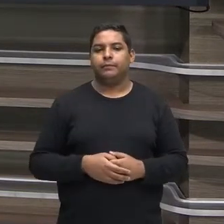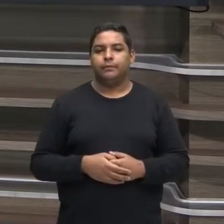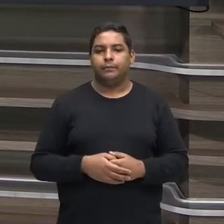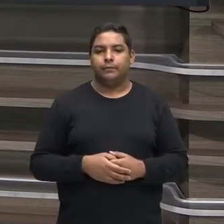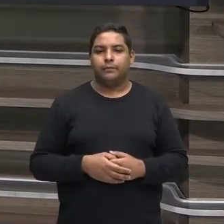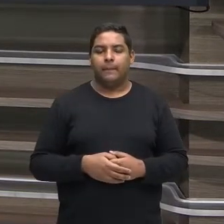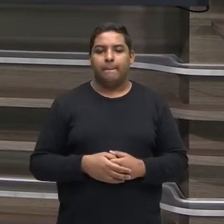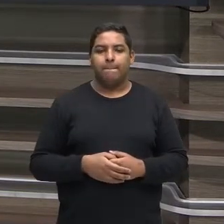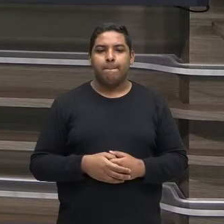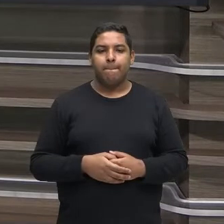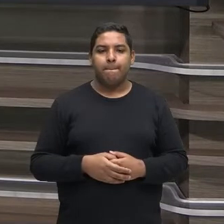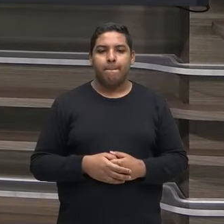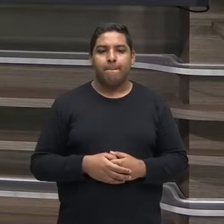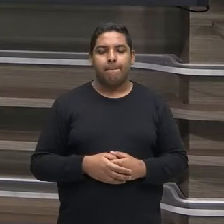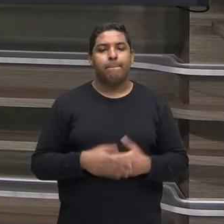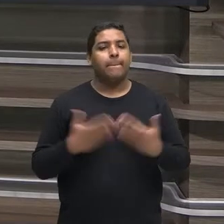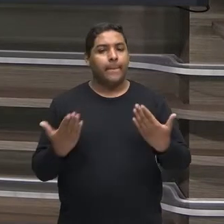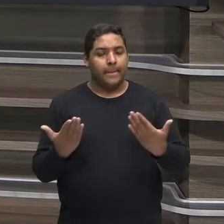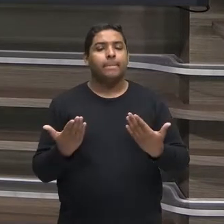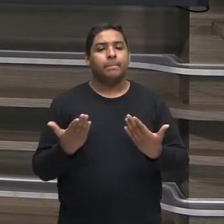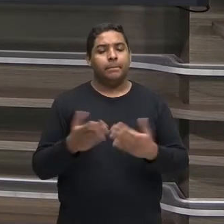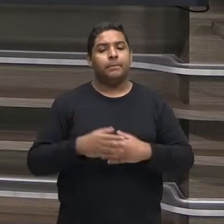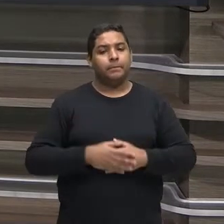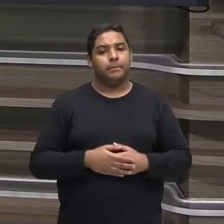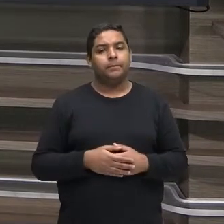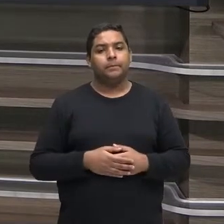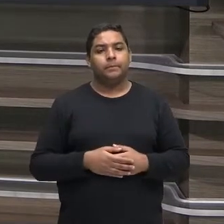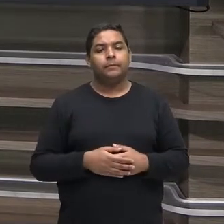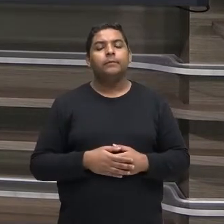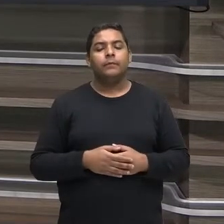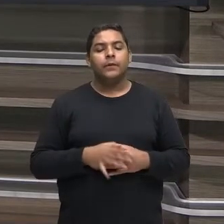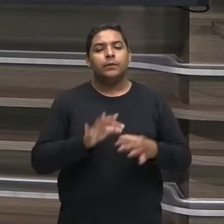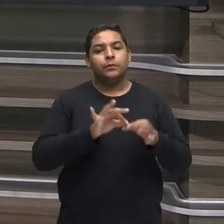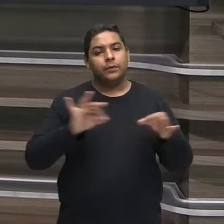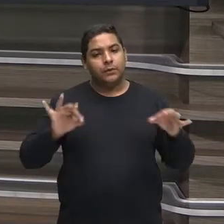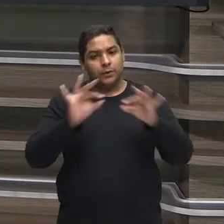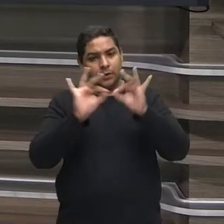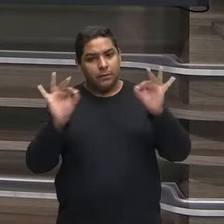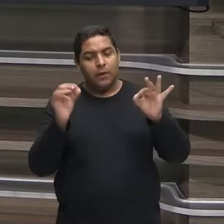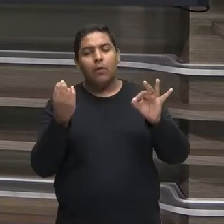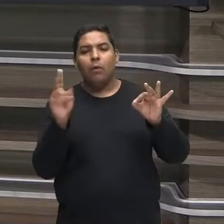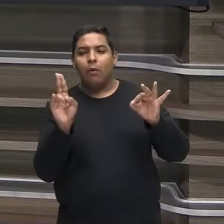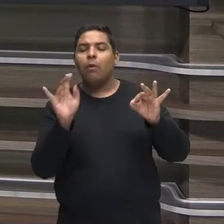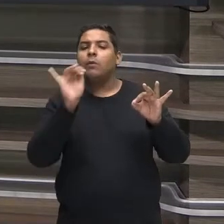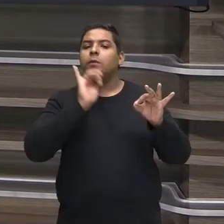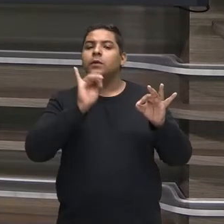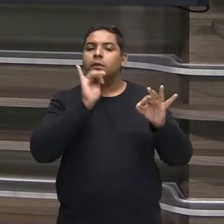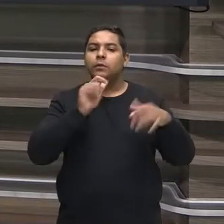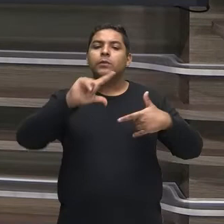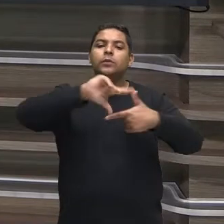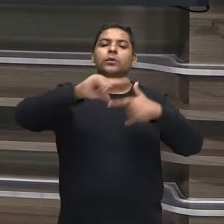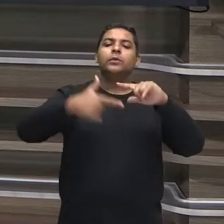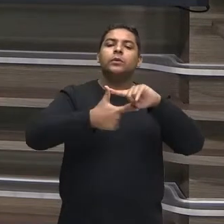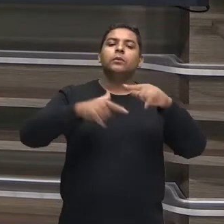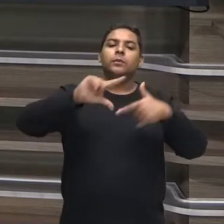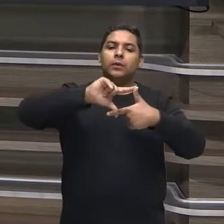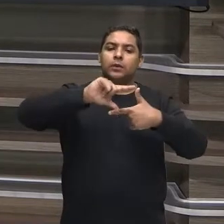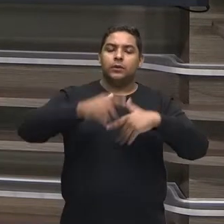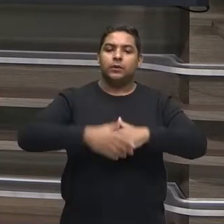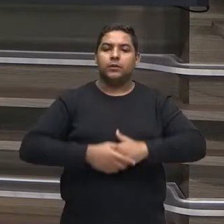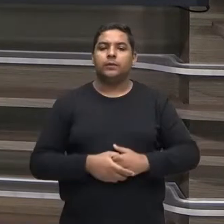Ora, ou vem pelo tamanho, ou vem por uma sinalização geométrica, né? Normalmente, nós riscamos pelo